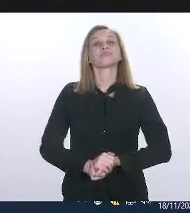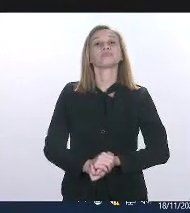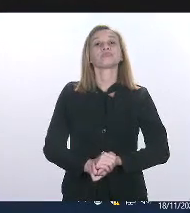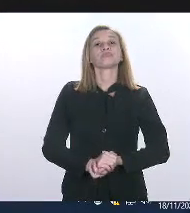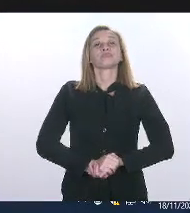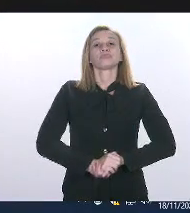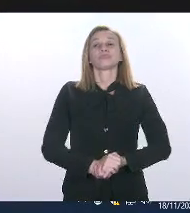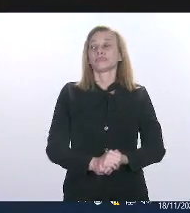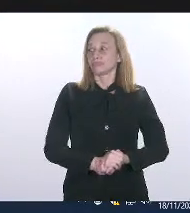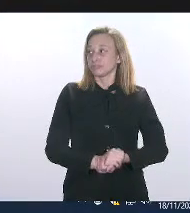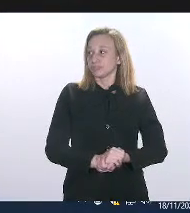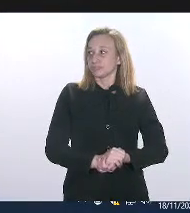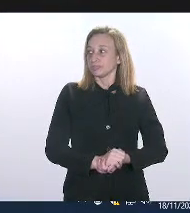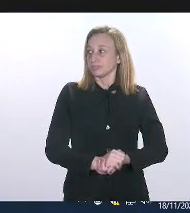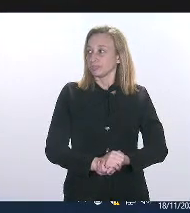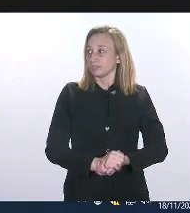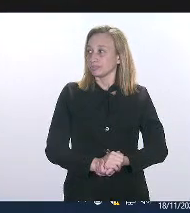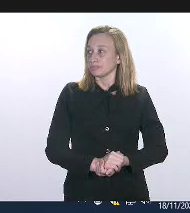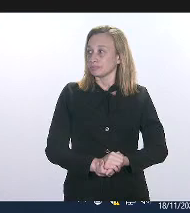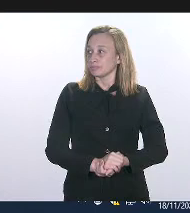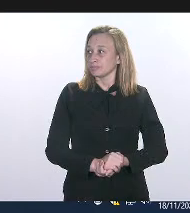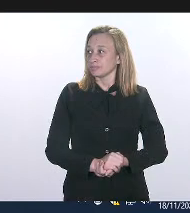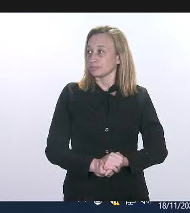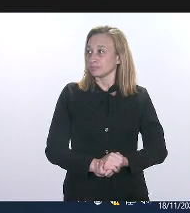Devolvendo aí.